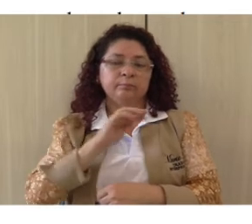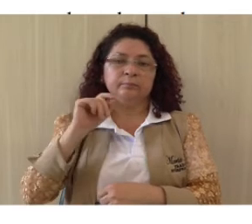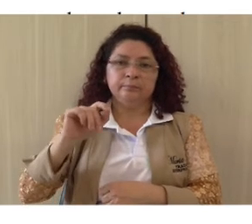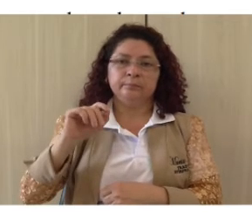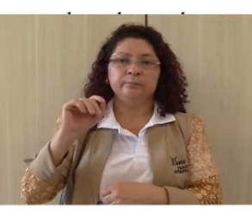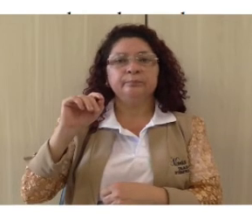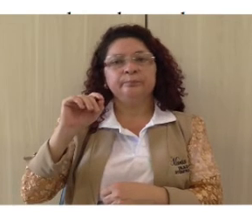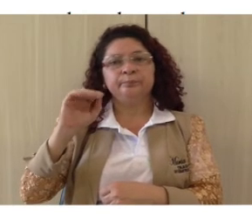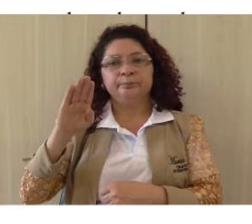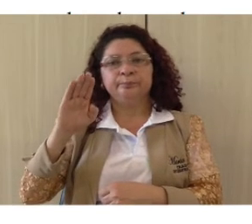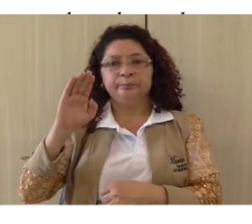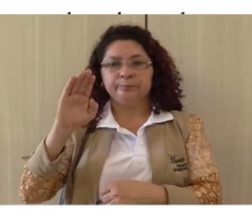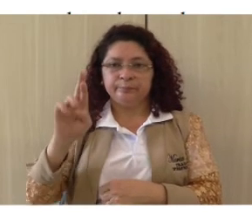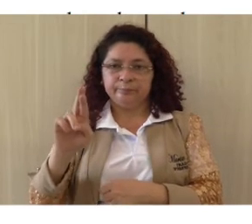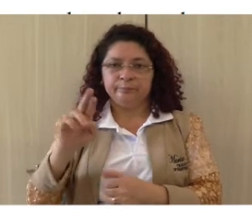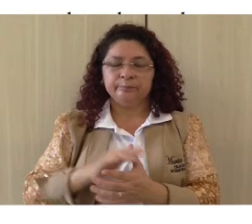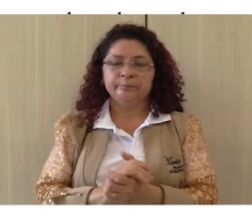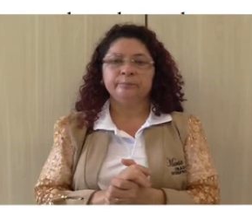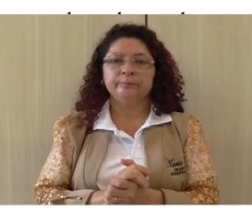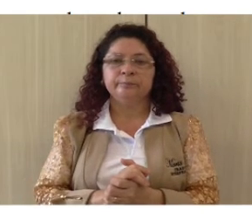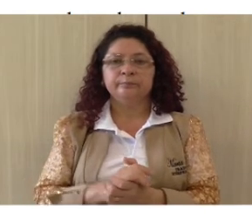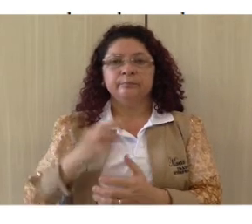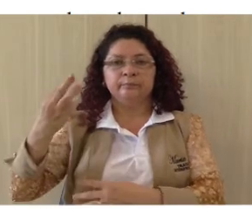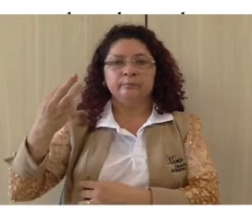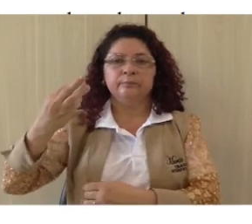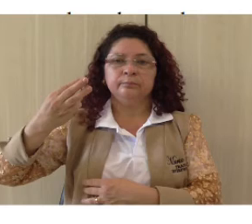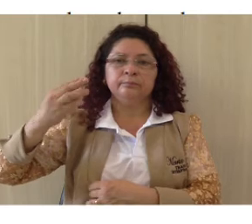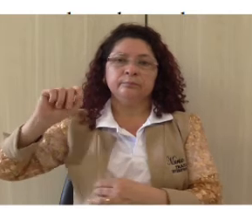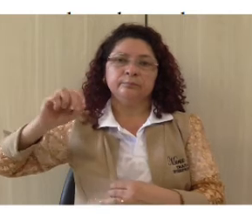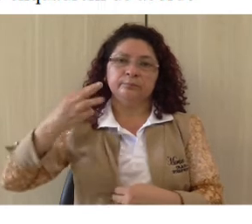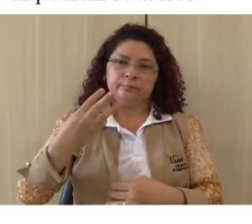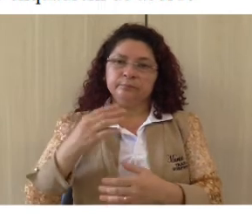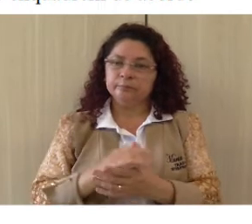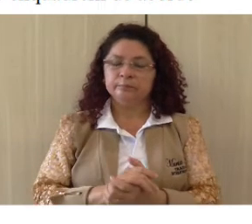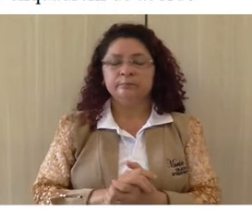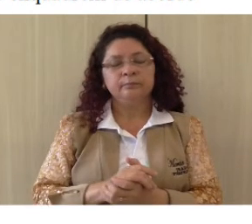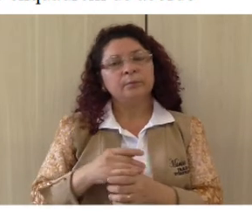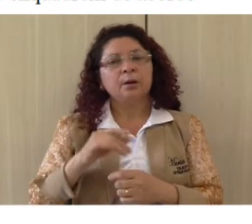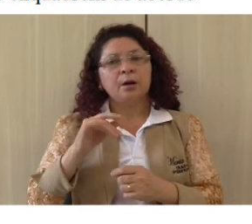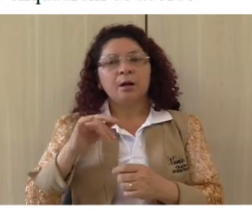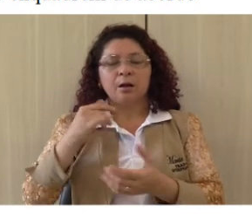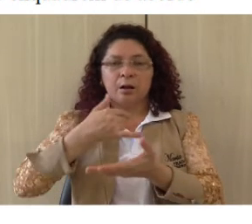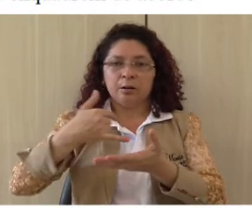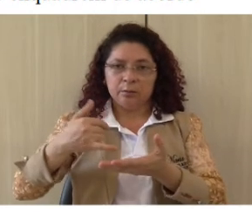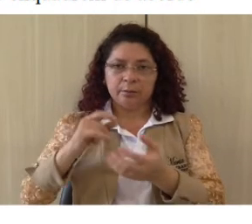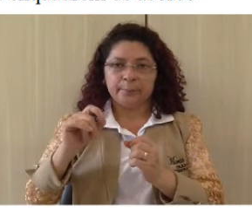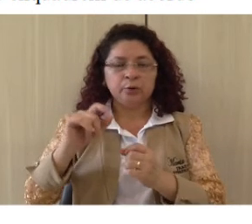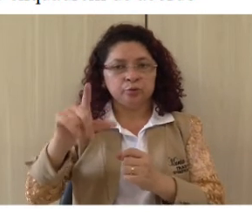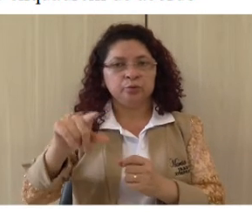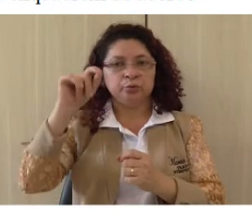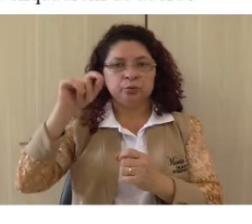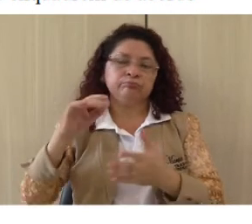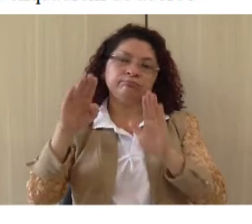procel.ifpa.edu.br. Item 4.3. No ato da inscrição, o candidato deverá optar por concorrer